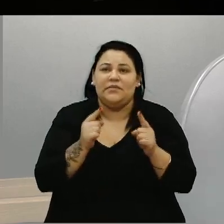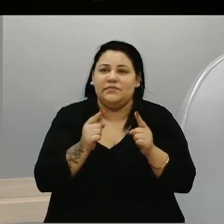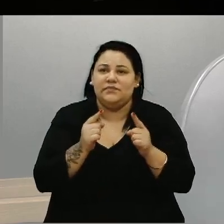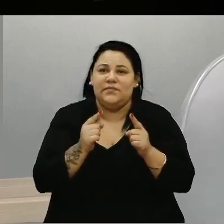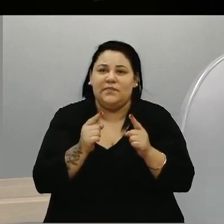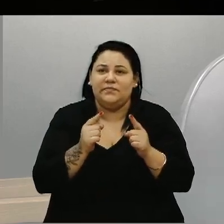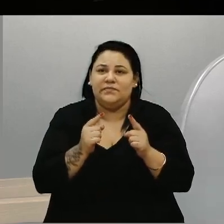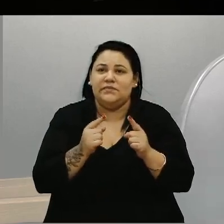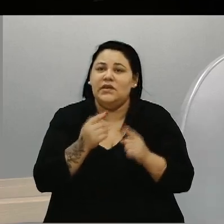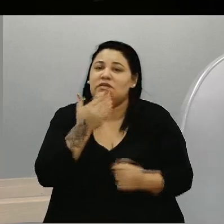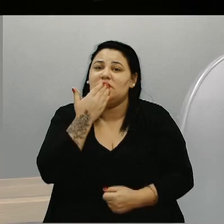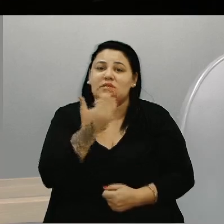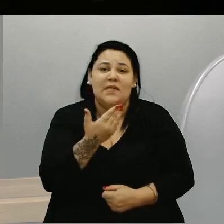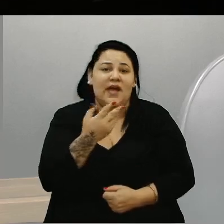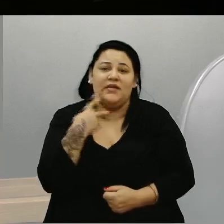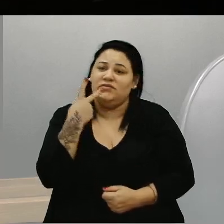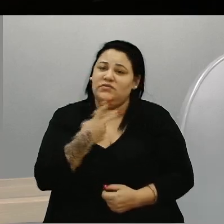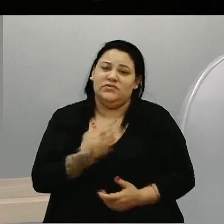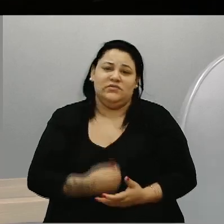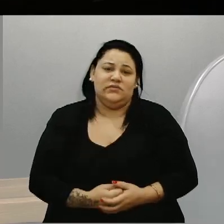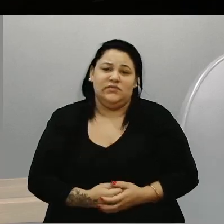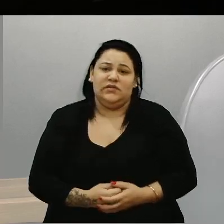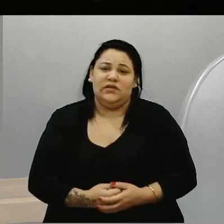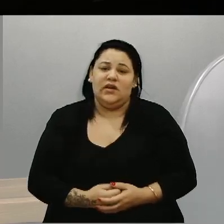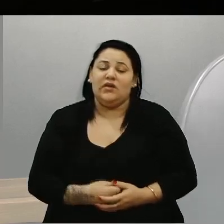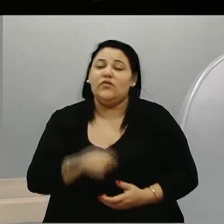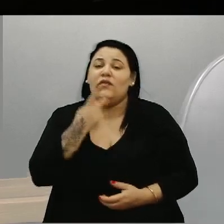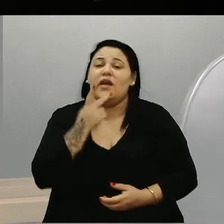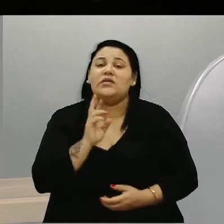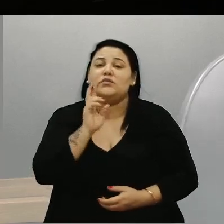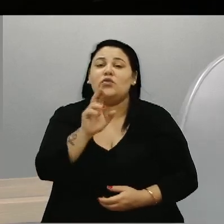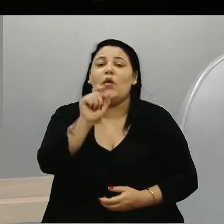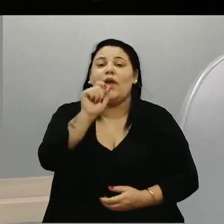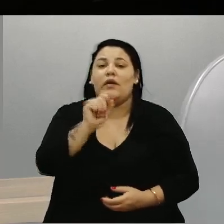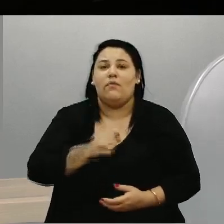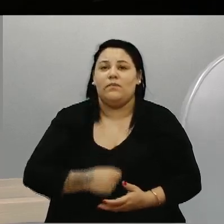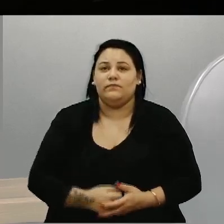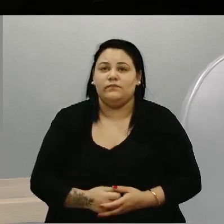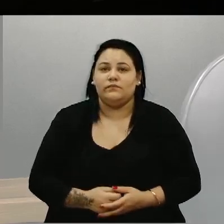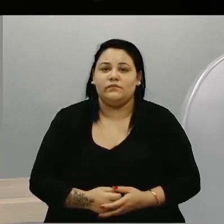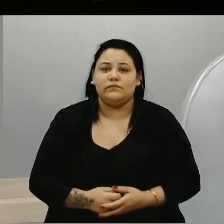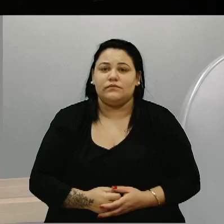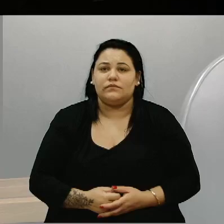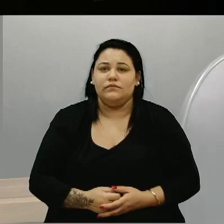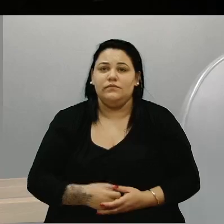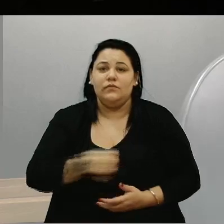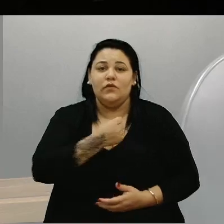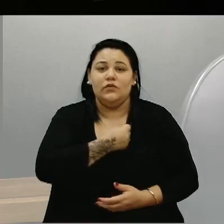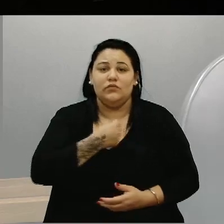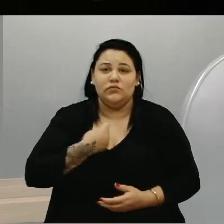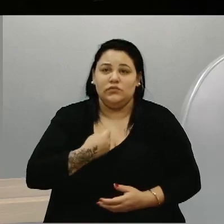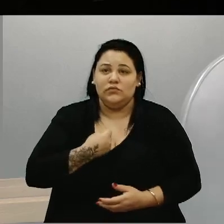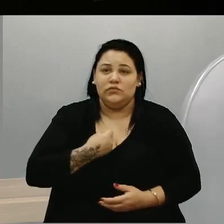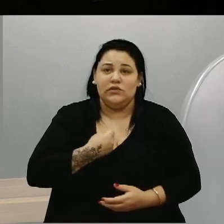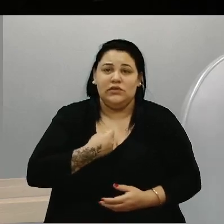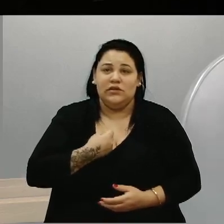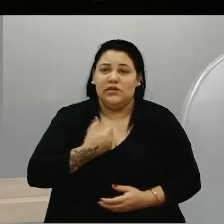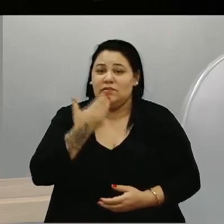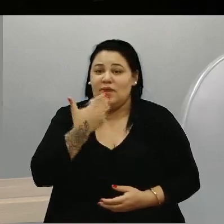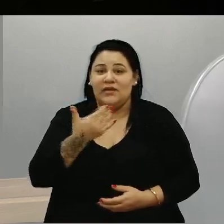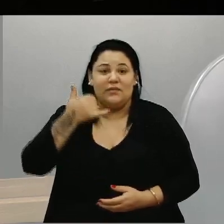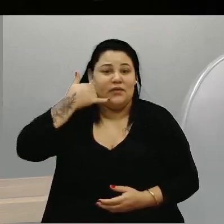Mas eles pedem, vereadora. E aí tu vai dizer o quê? Não tem, não sei. eles pedem isso pelo telefone,